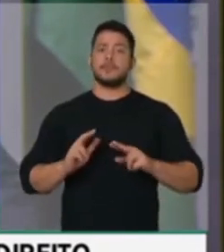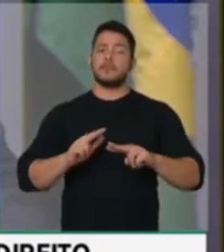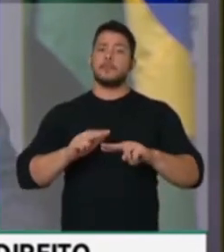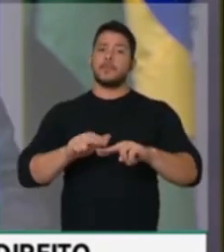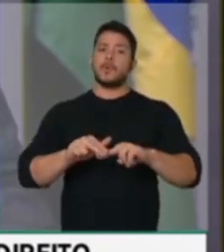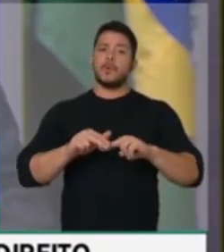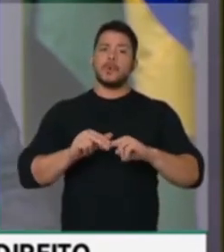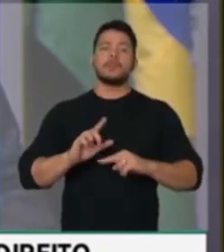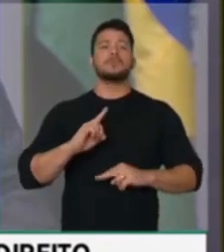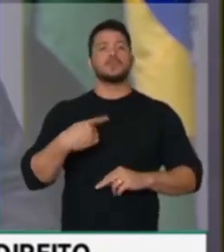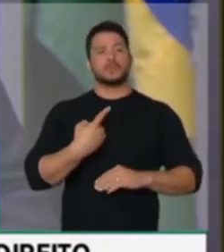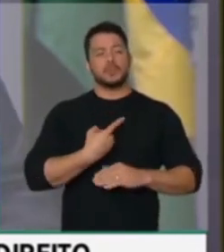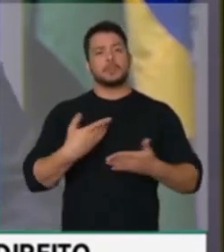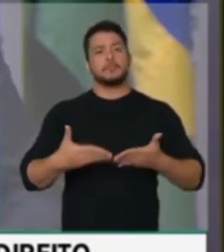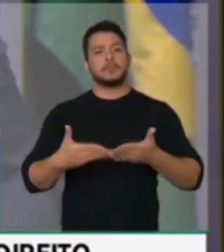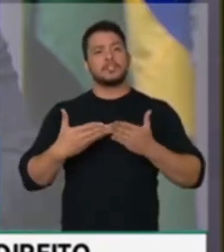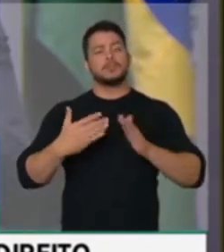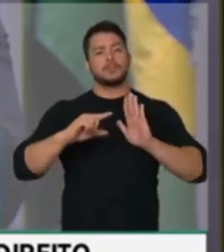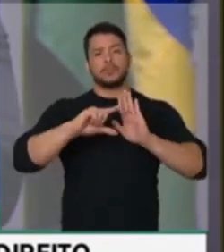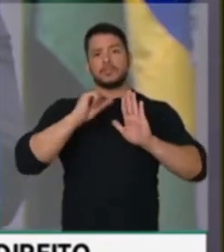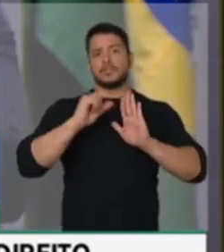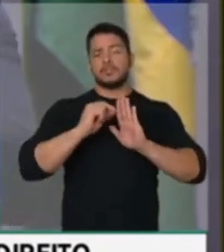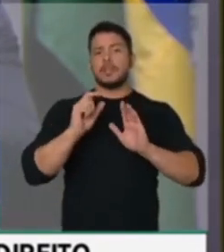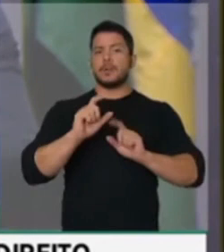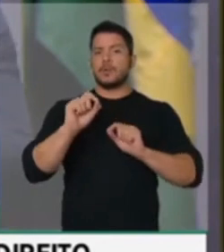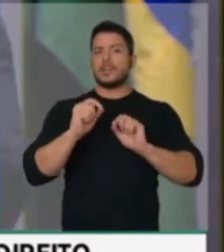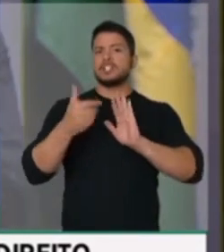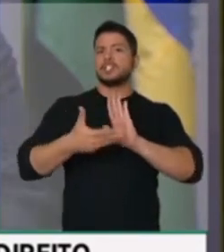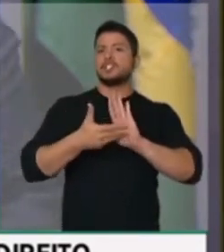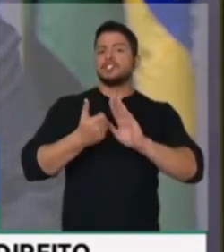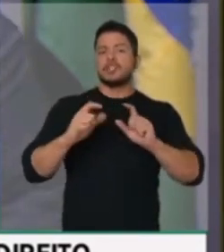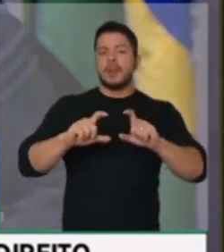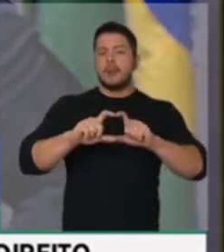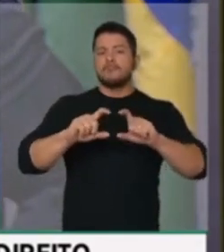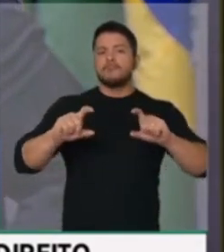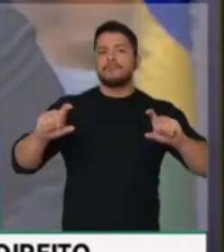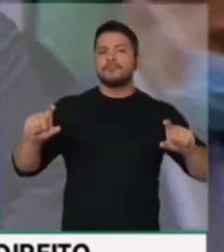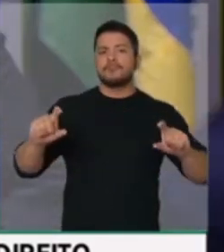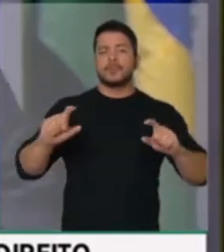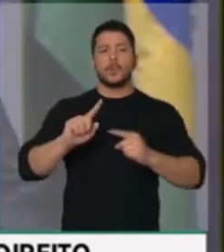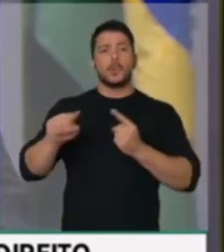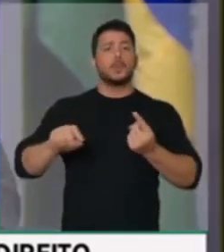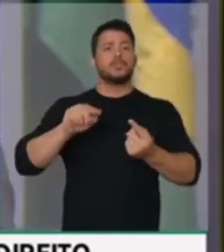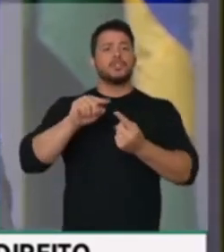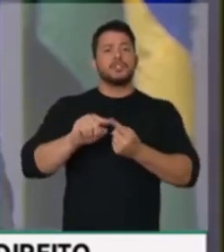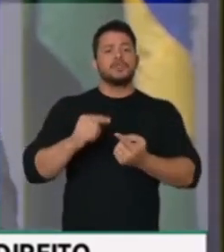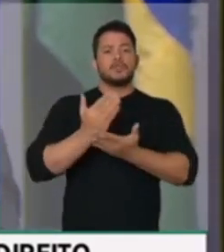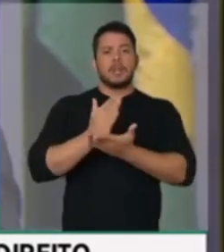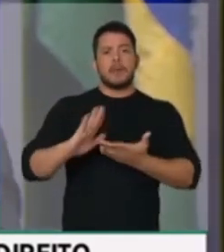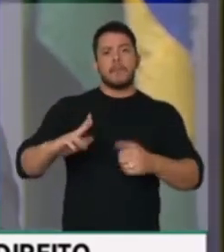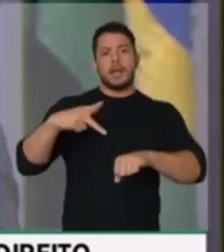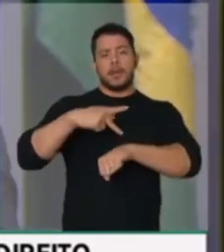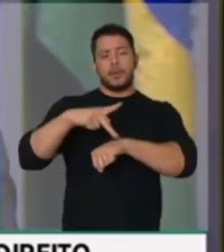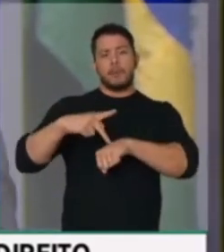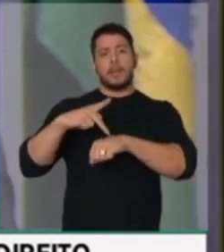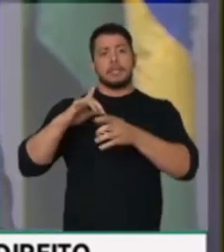apresentamos esse destaque para suprimir com o fim de abolir o Estado Democrático de Direito, porque aí sim esse